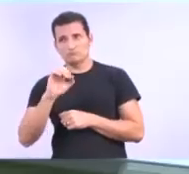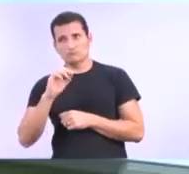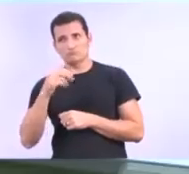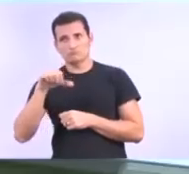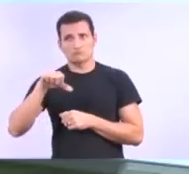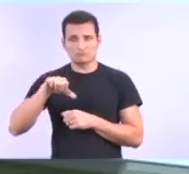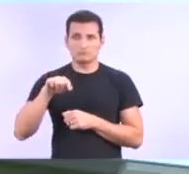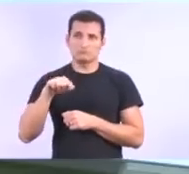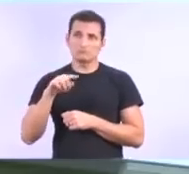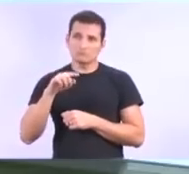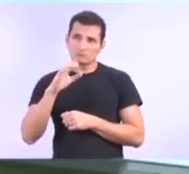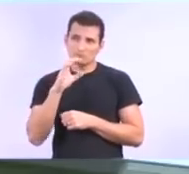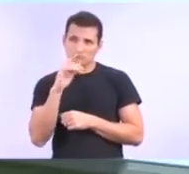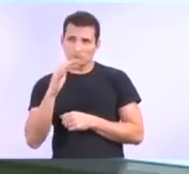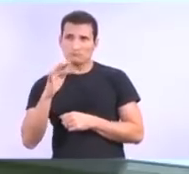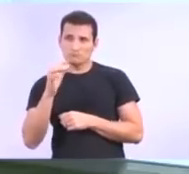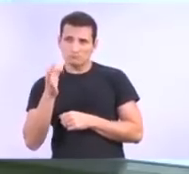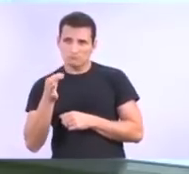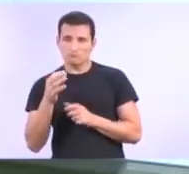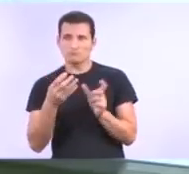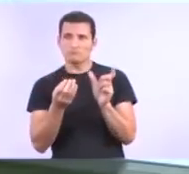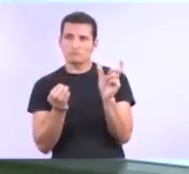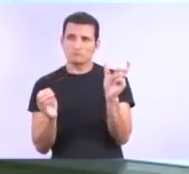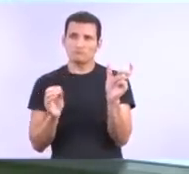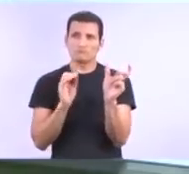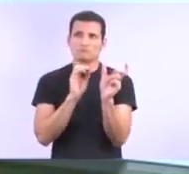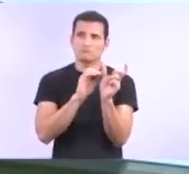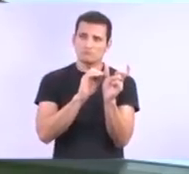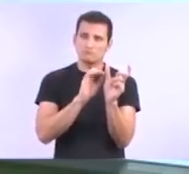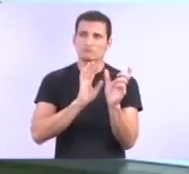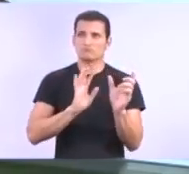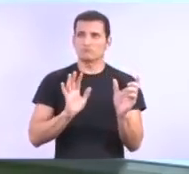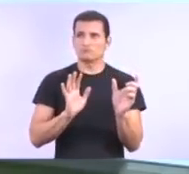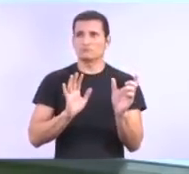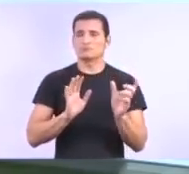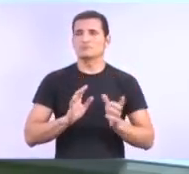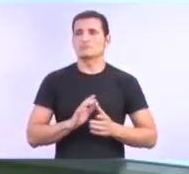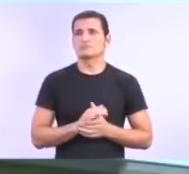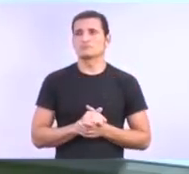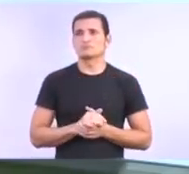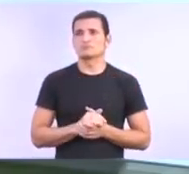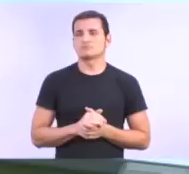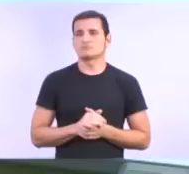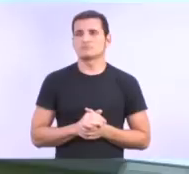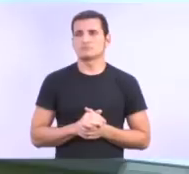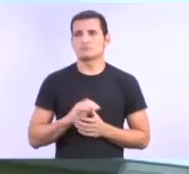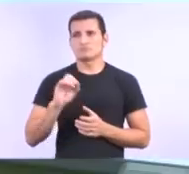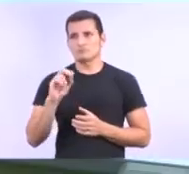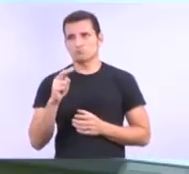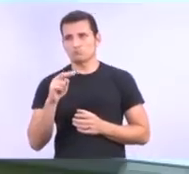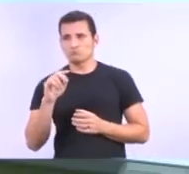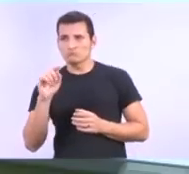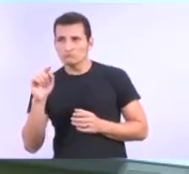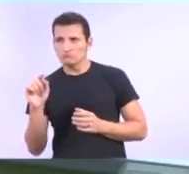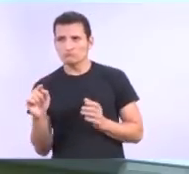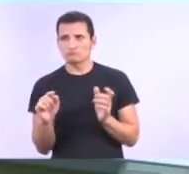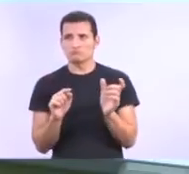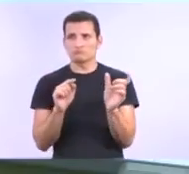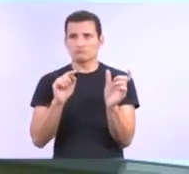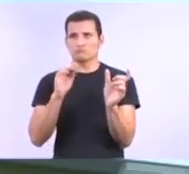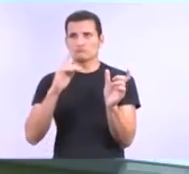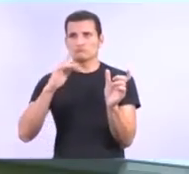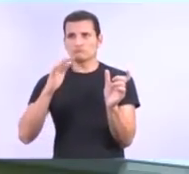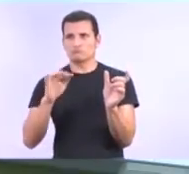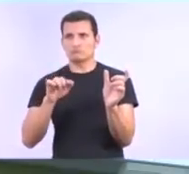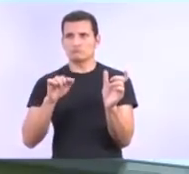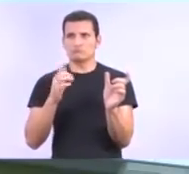correto, esse CPF é válido. Então vai lá, cliente, esse CPF é seu. Ou então, ele vai receber esse CPF, esse